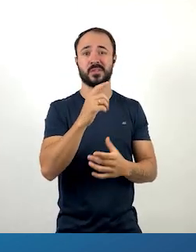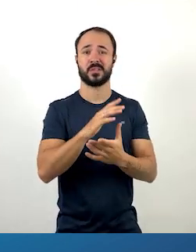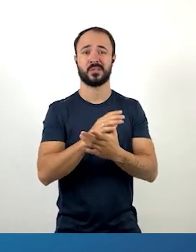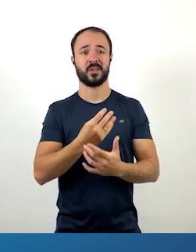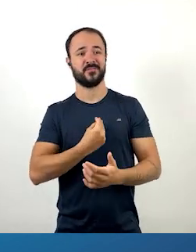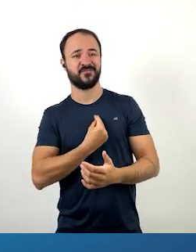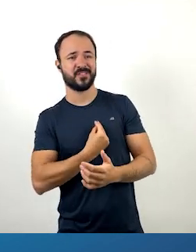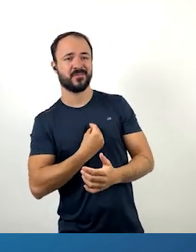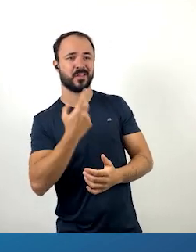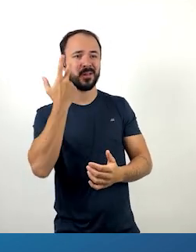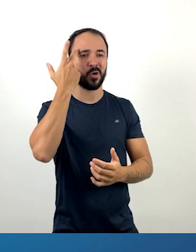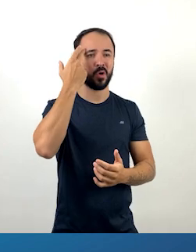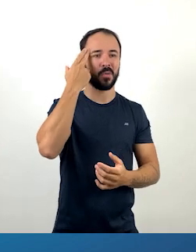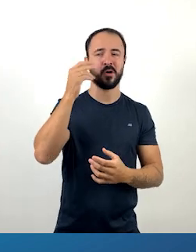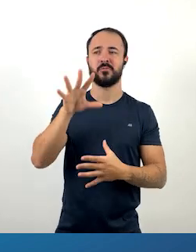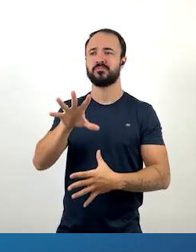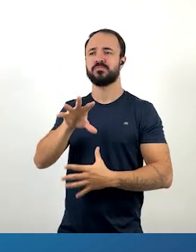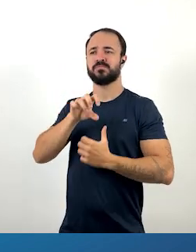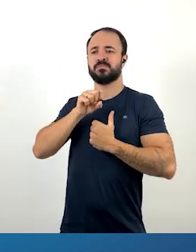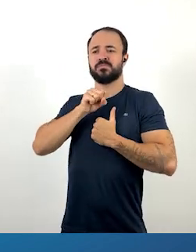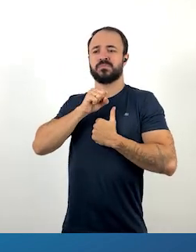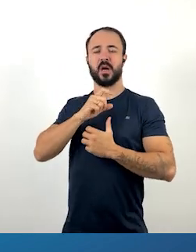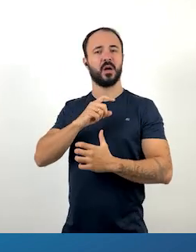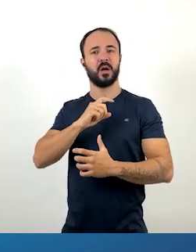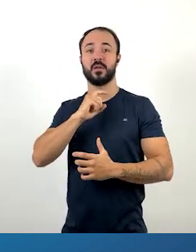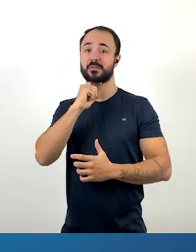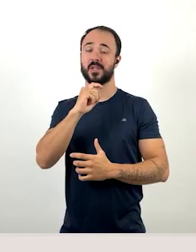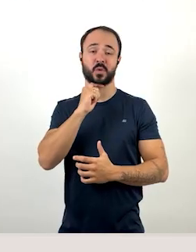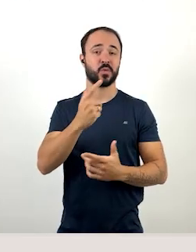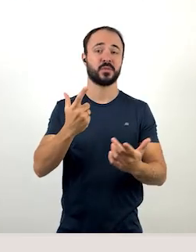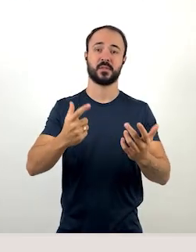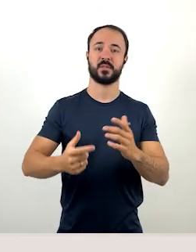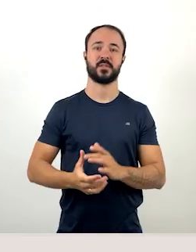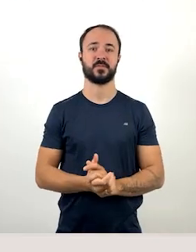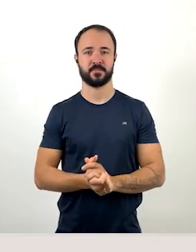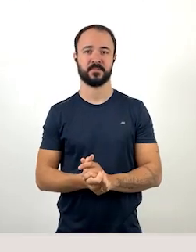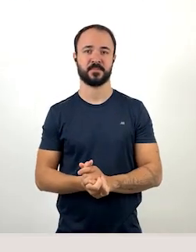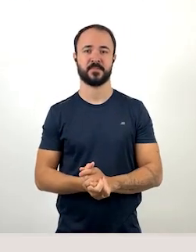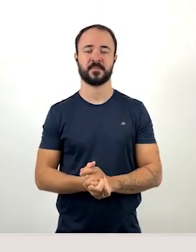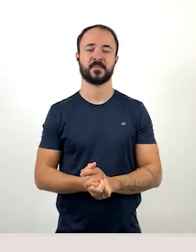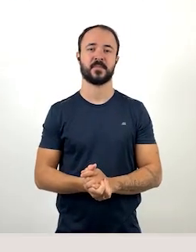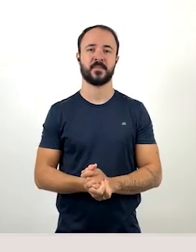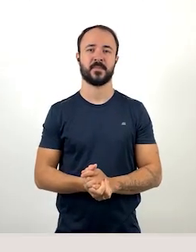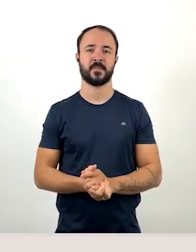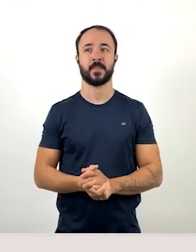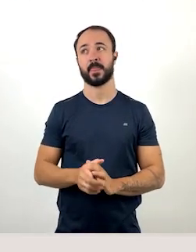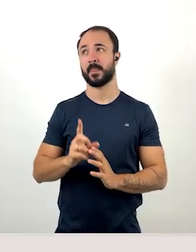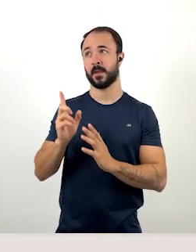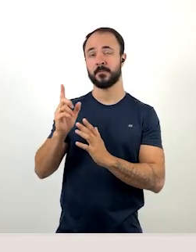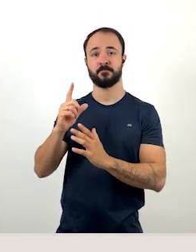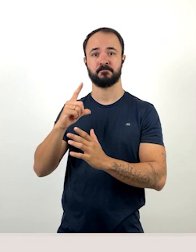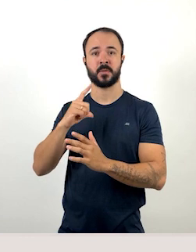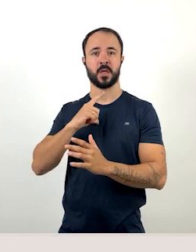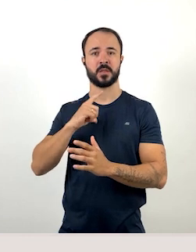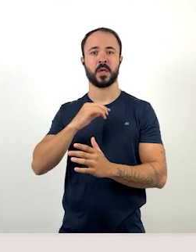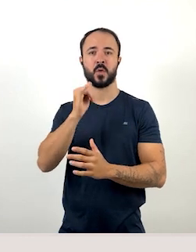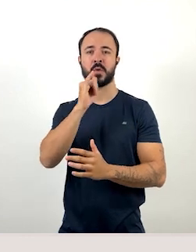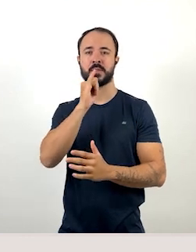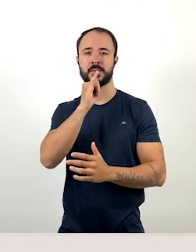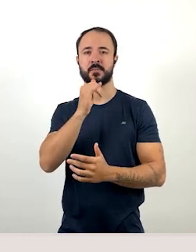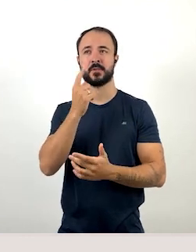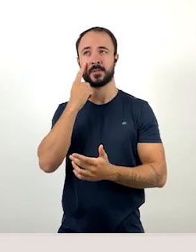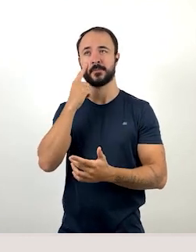desses organismos que consomem os gases com falta de disponibilidade para outros animais. Aqui nós temos um corpo